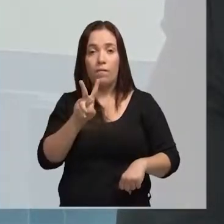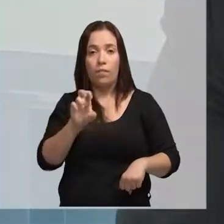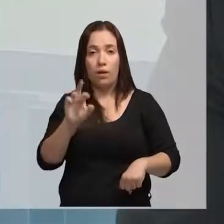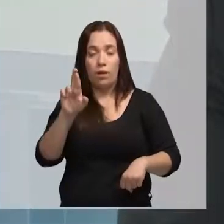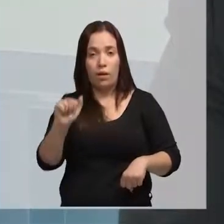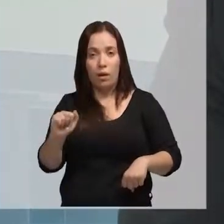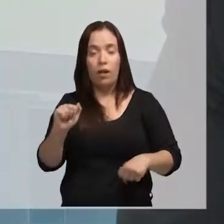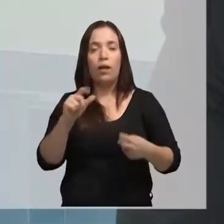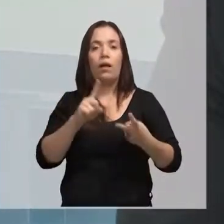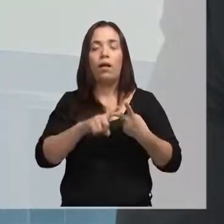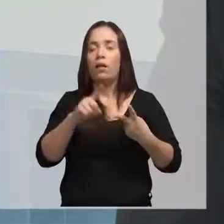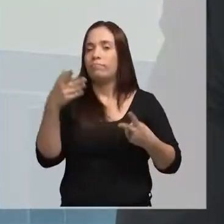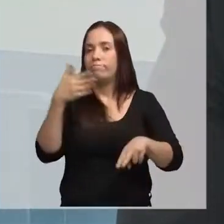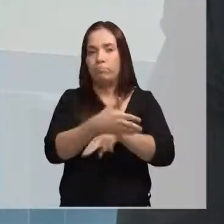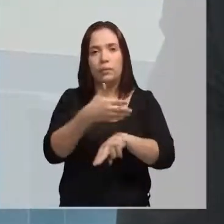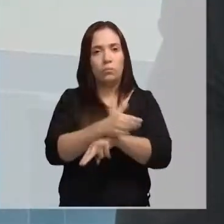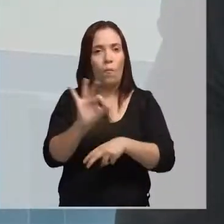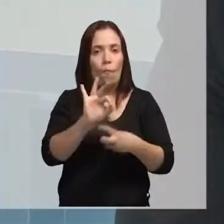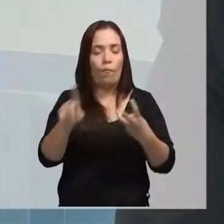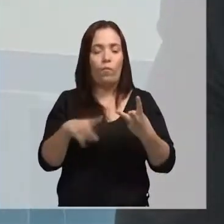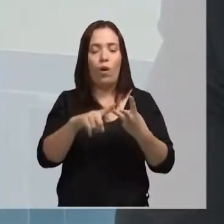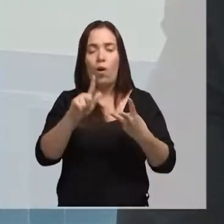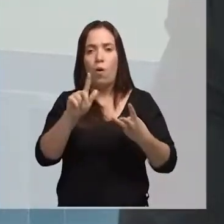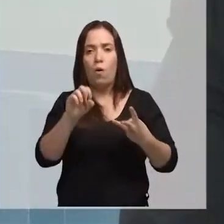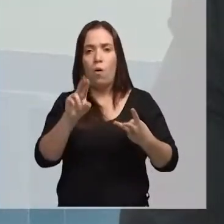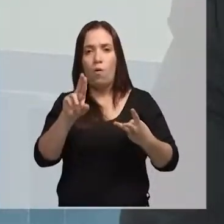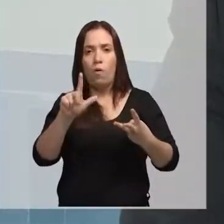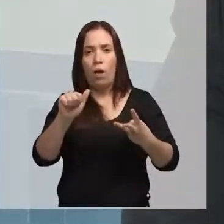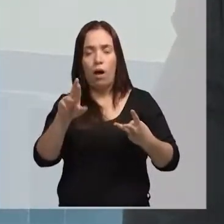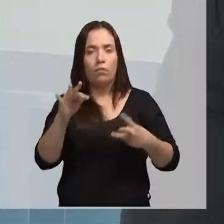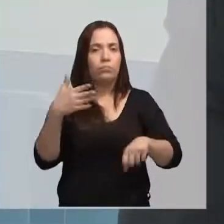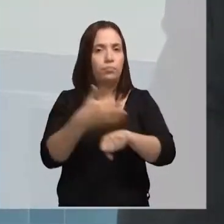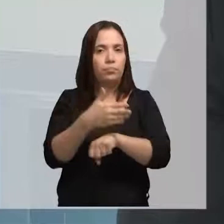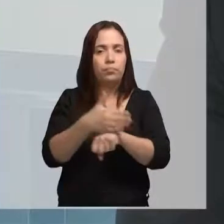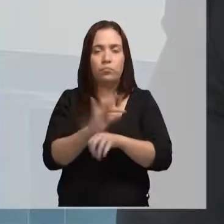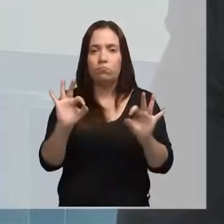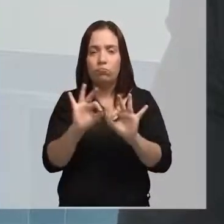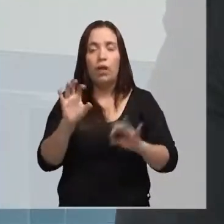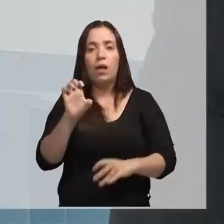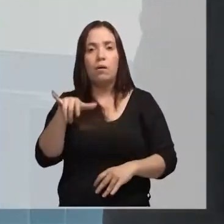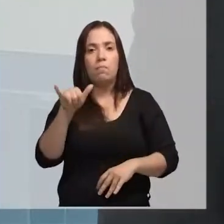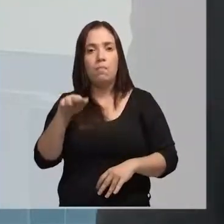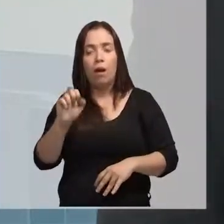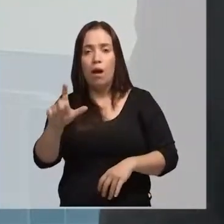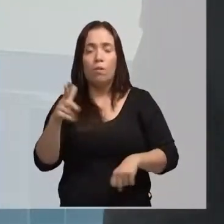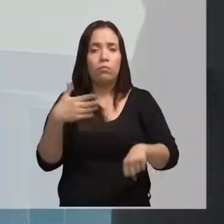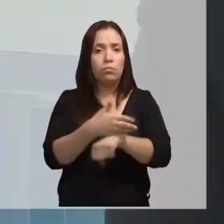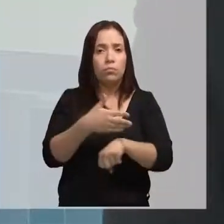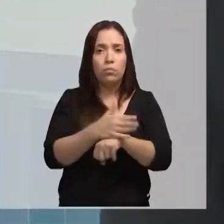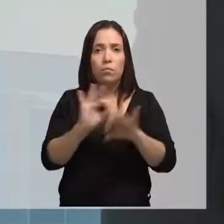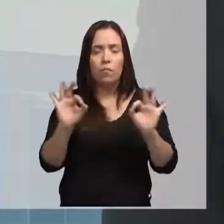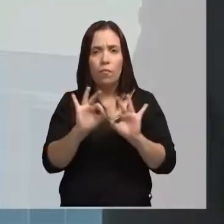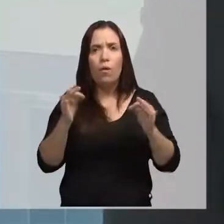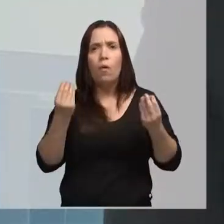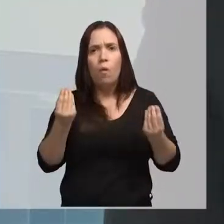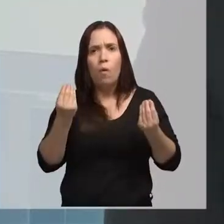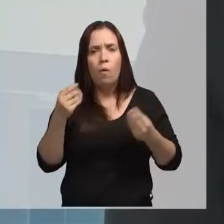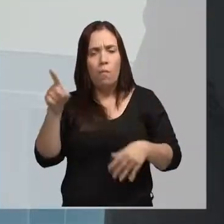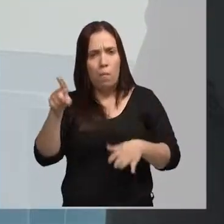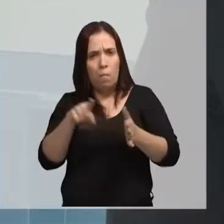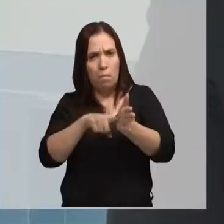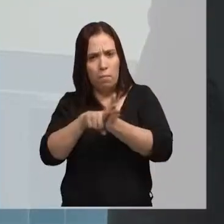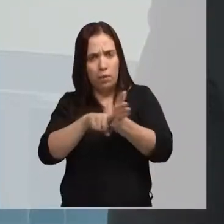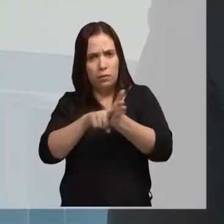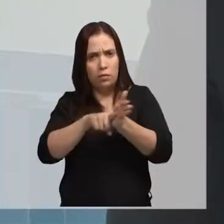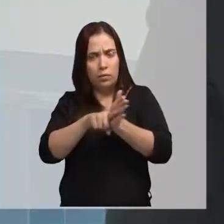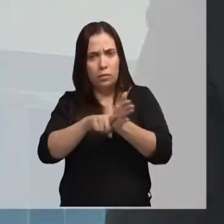O Goulart. O Goulart. Como não participou o Emael. Pois, de uma hora para outra, essa pesquisa, encomendada